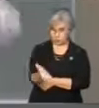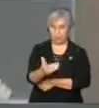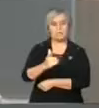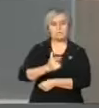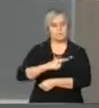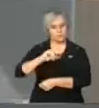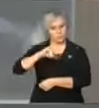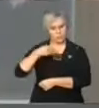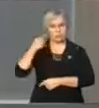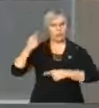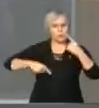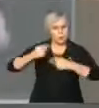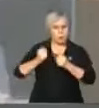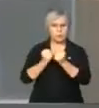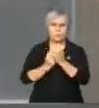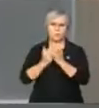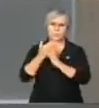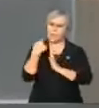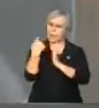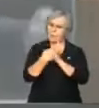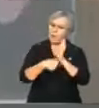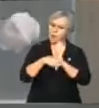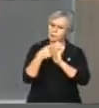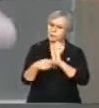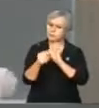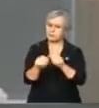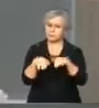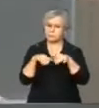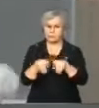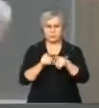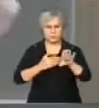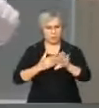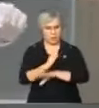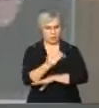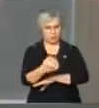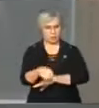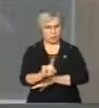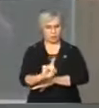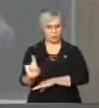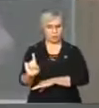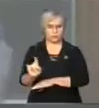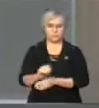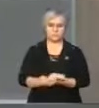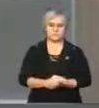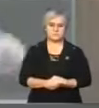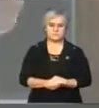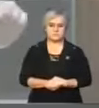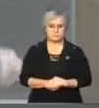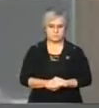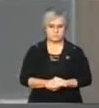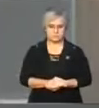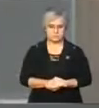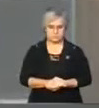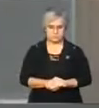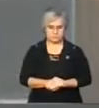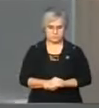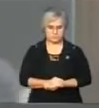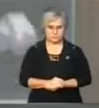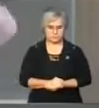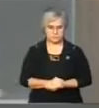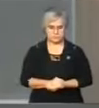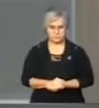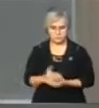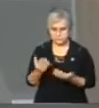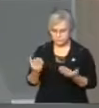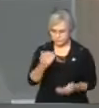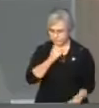de discutir através da pauta desse plenário e aprovar ou não, obviamente que pelo entendimento dos deputados que aqui estão. Então,